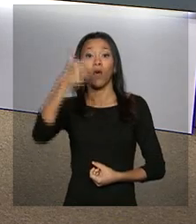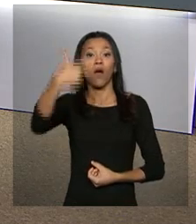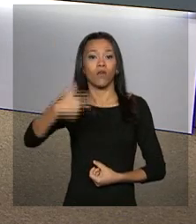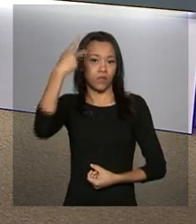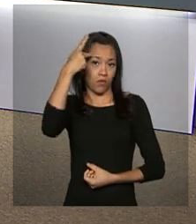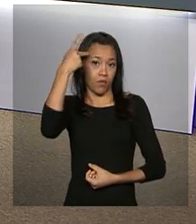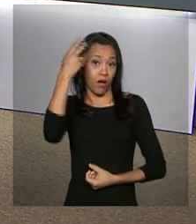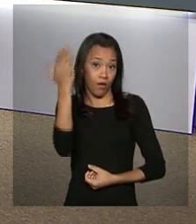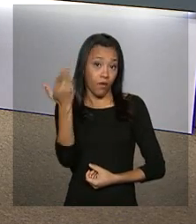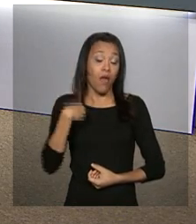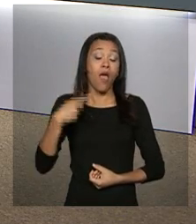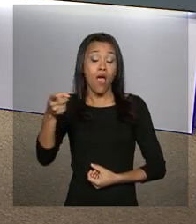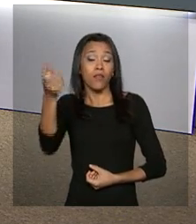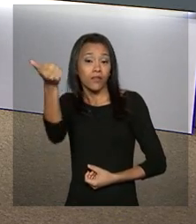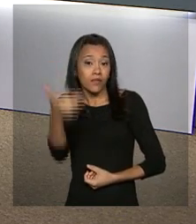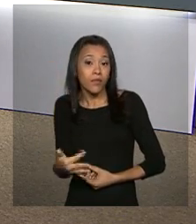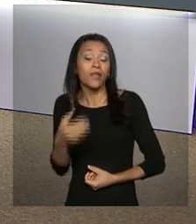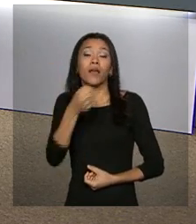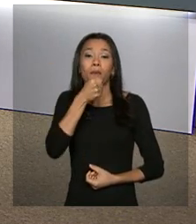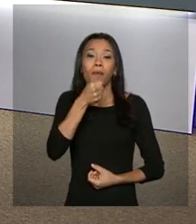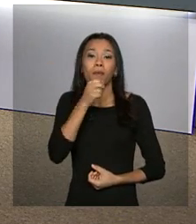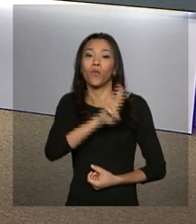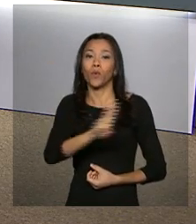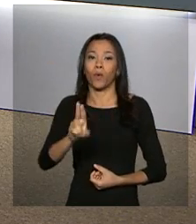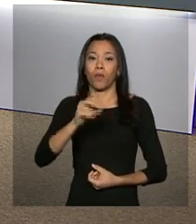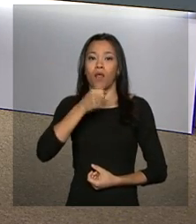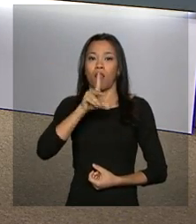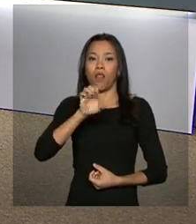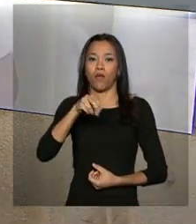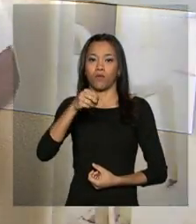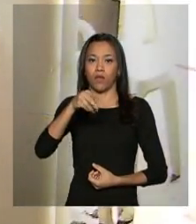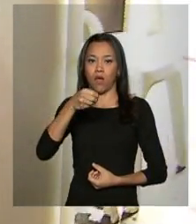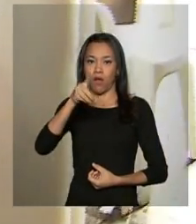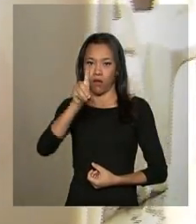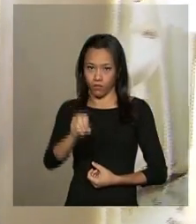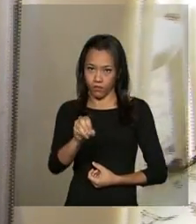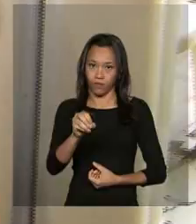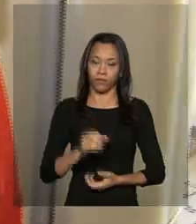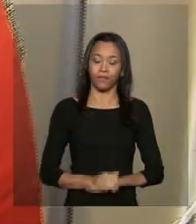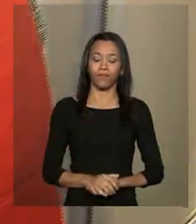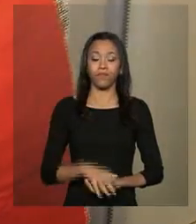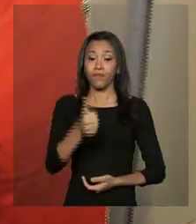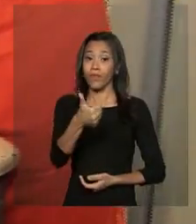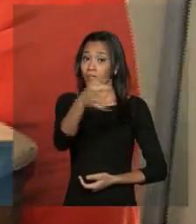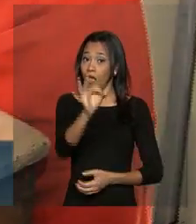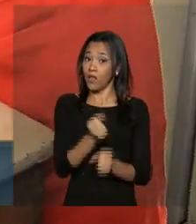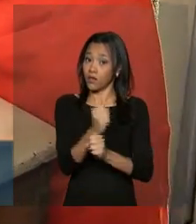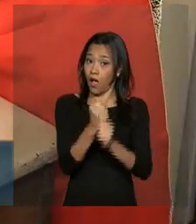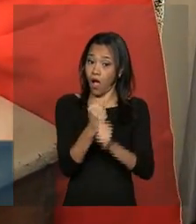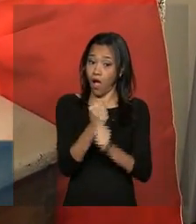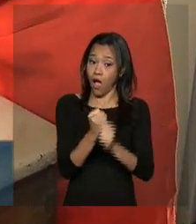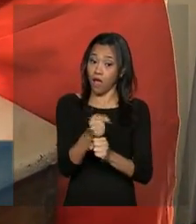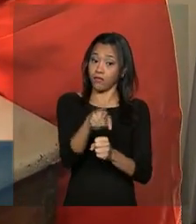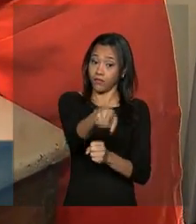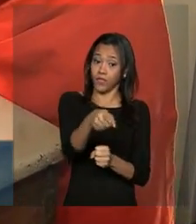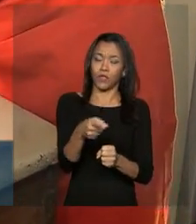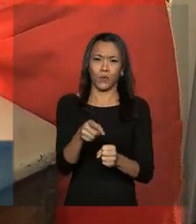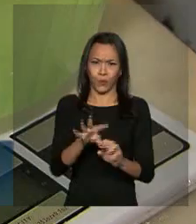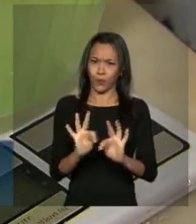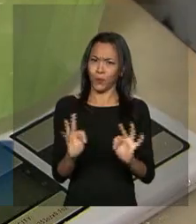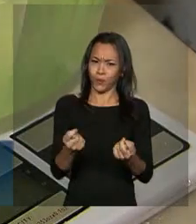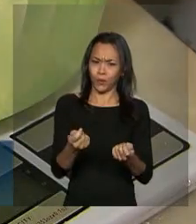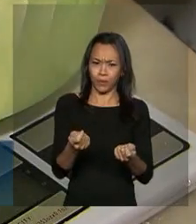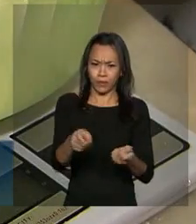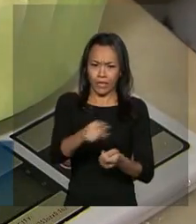Paulo. Quem conta a história é o repórter Leonardo Meira. Faz 10 anos que todos esses ingredientes